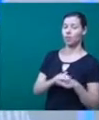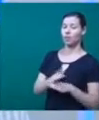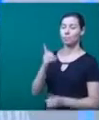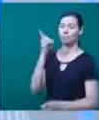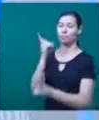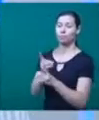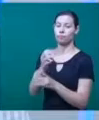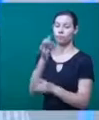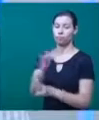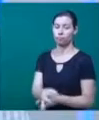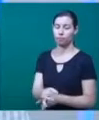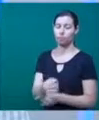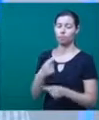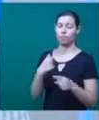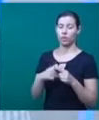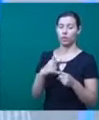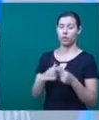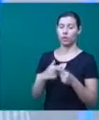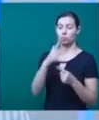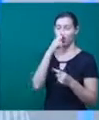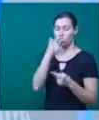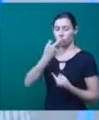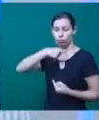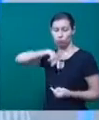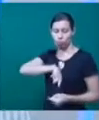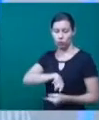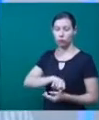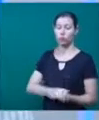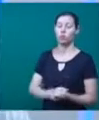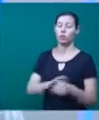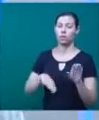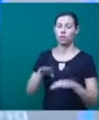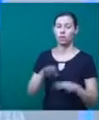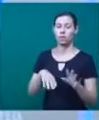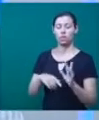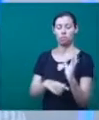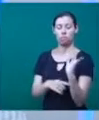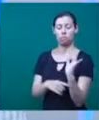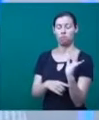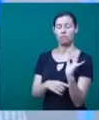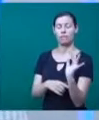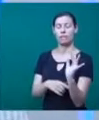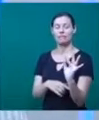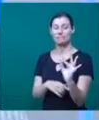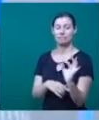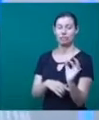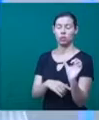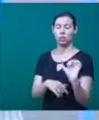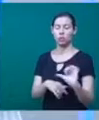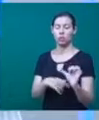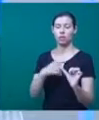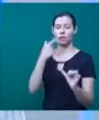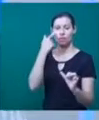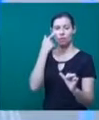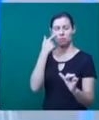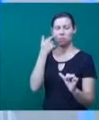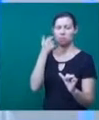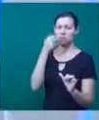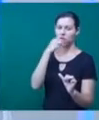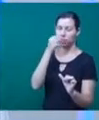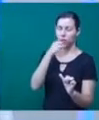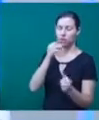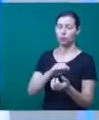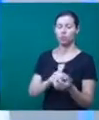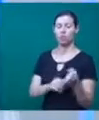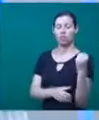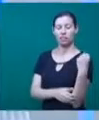Às vezes aparecem sintomas muito subjetivos. É uma dormência do mamão, uma perda da acuidade visual, uma perda discreta de uma força